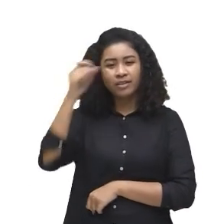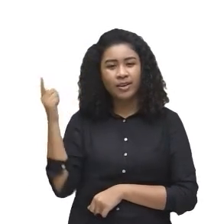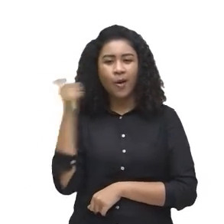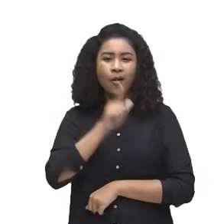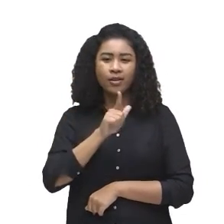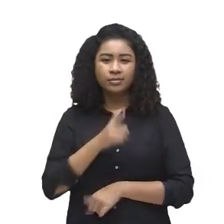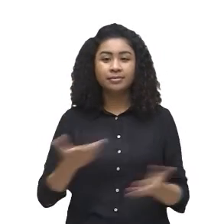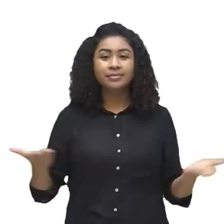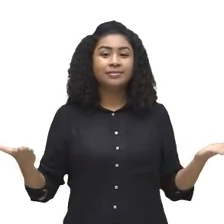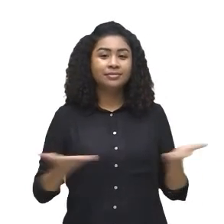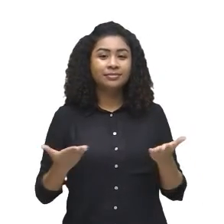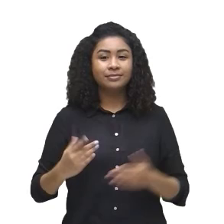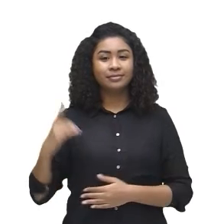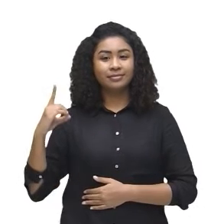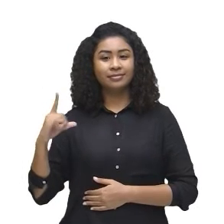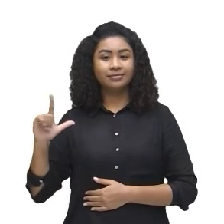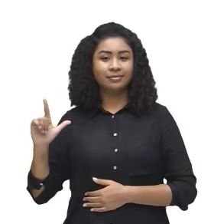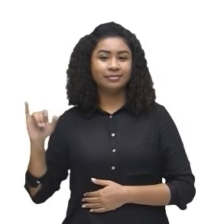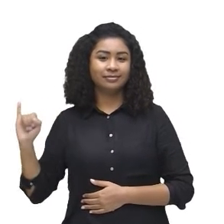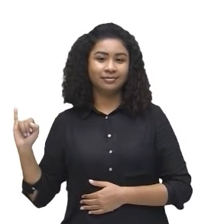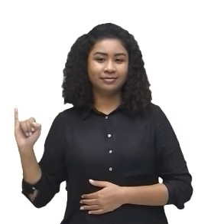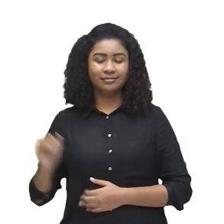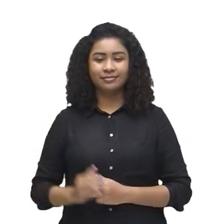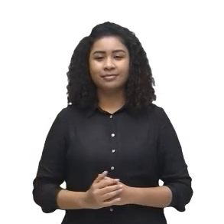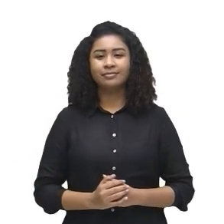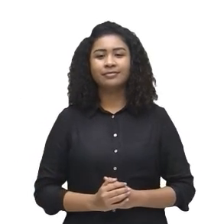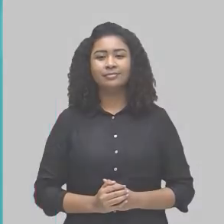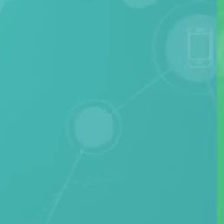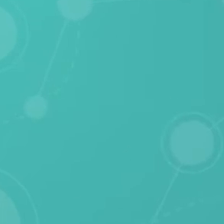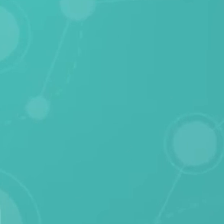agora para a nossa DLI.